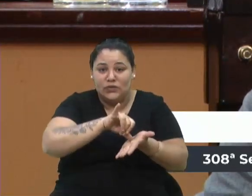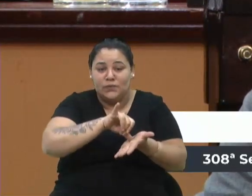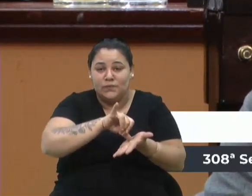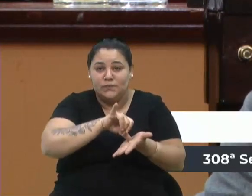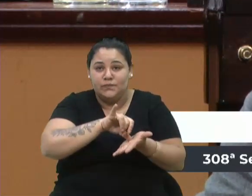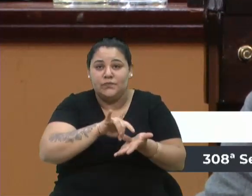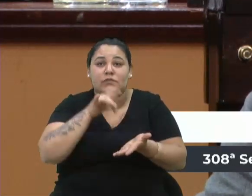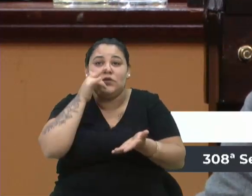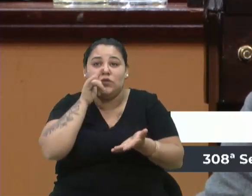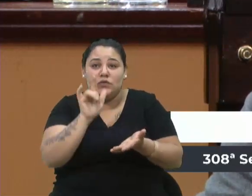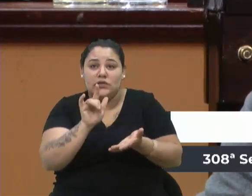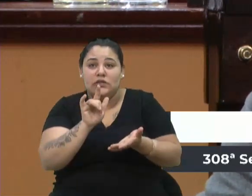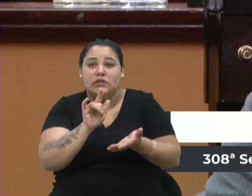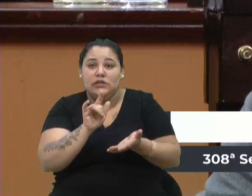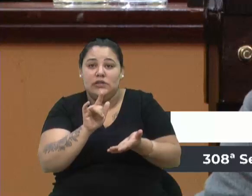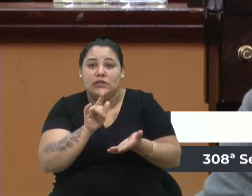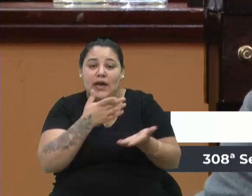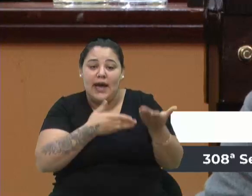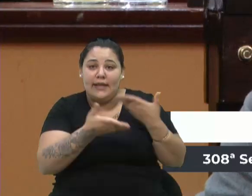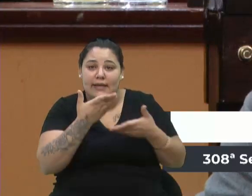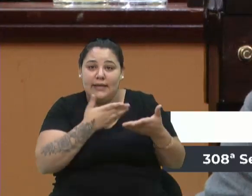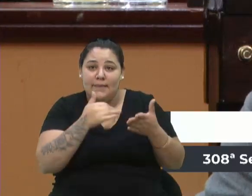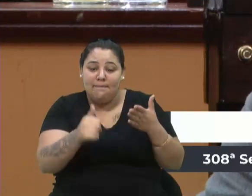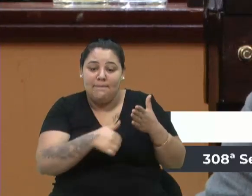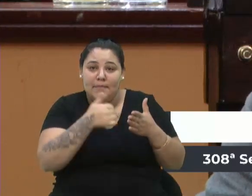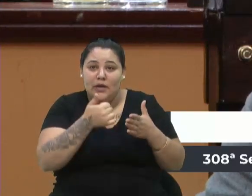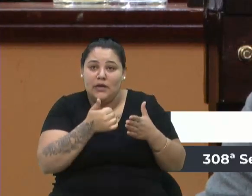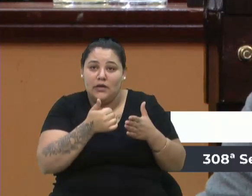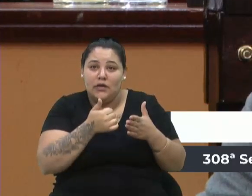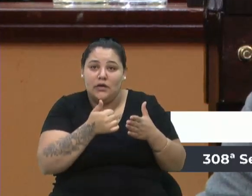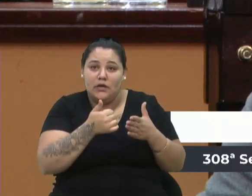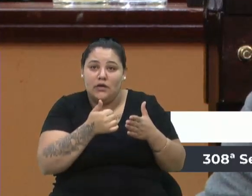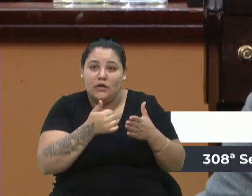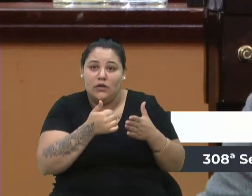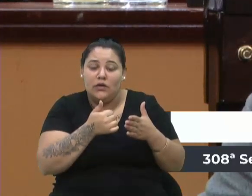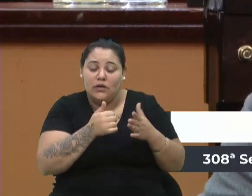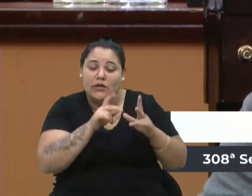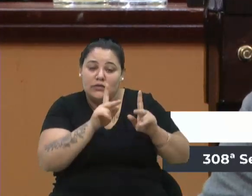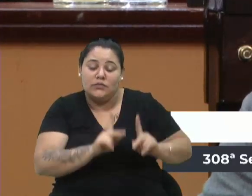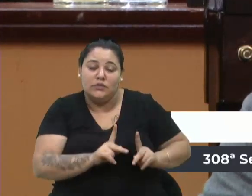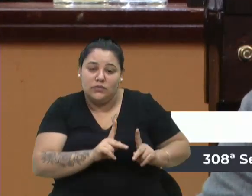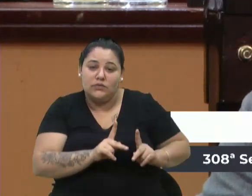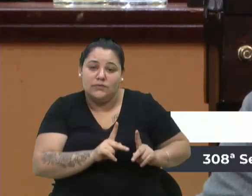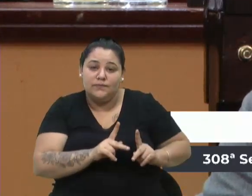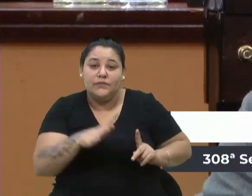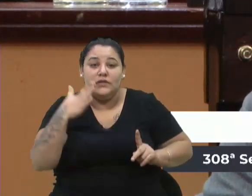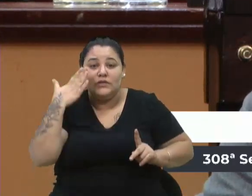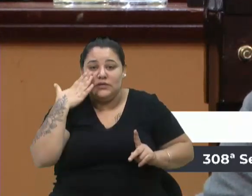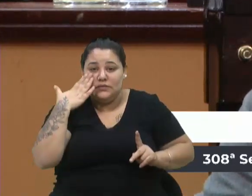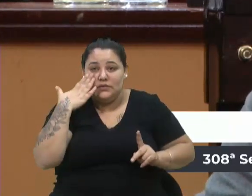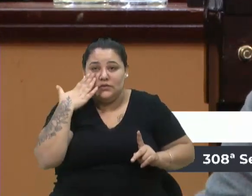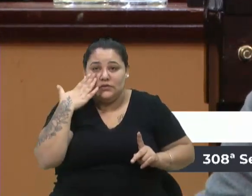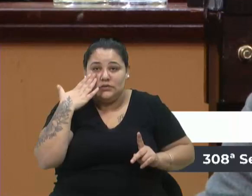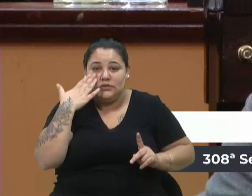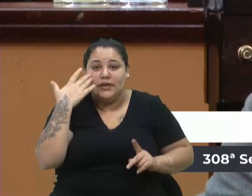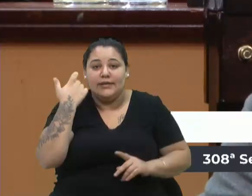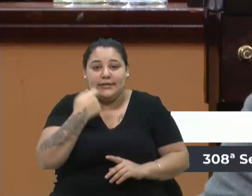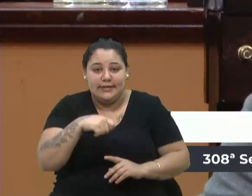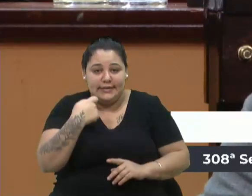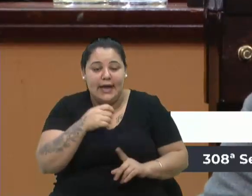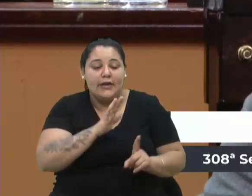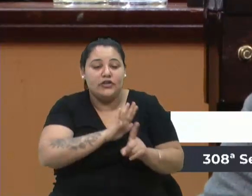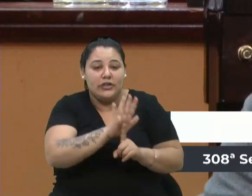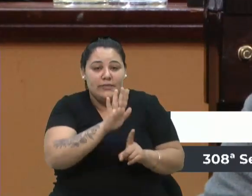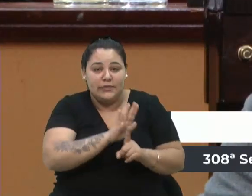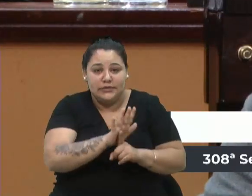consiga contemplar o maior número eh de pessoas possíveis sabendo da enorme extensão